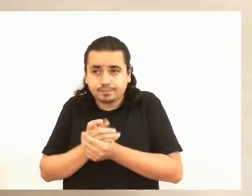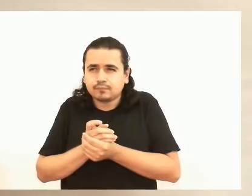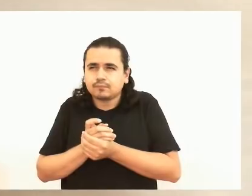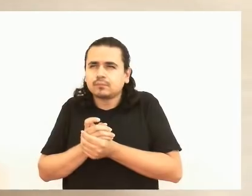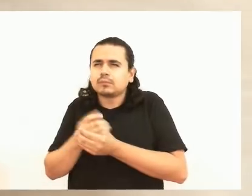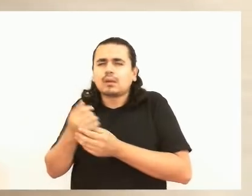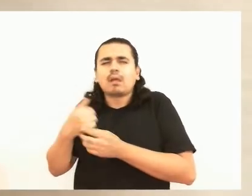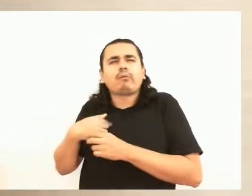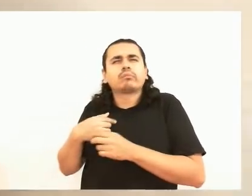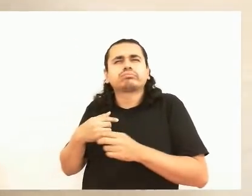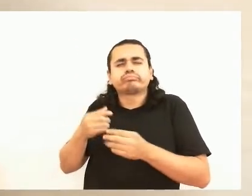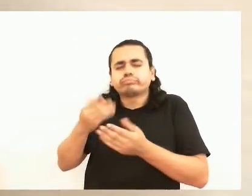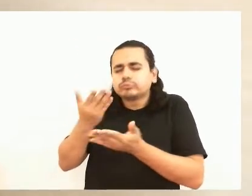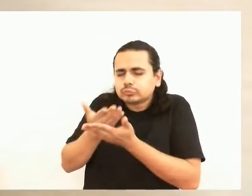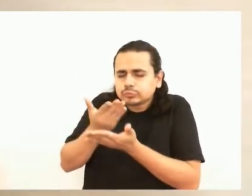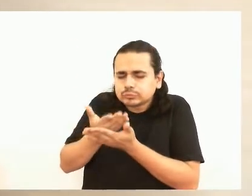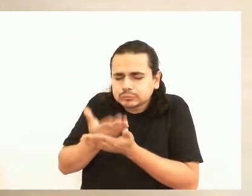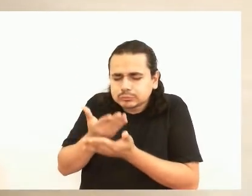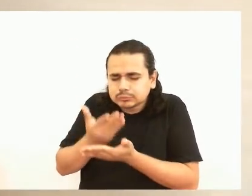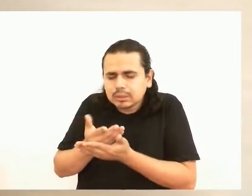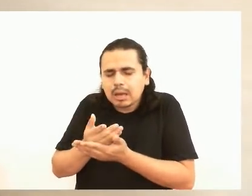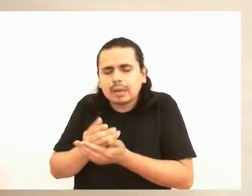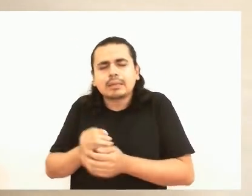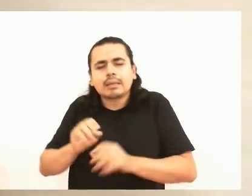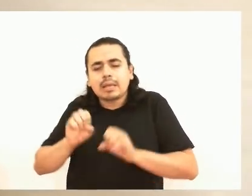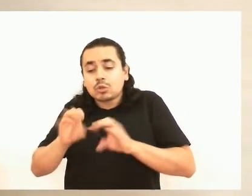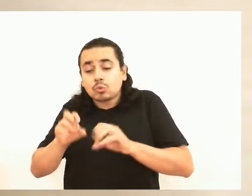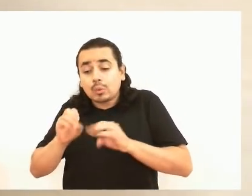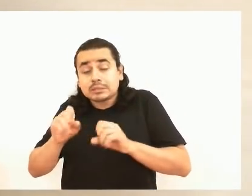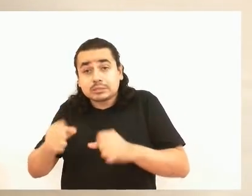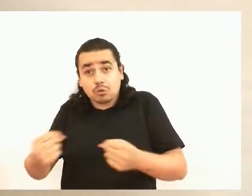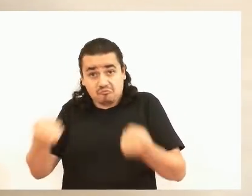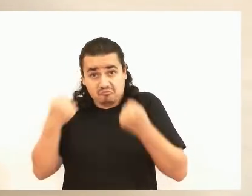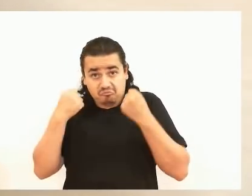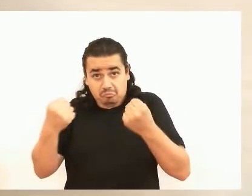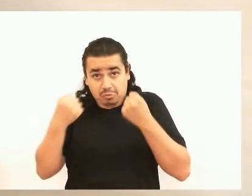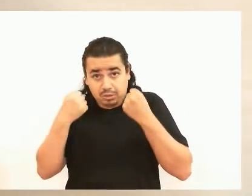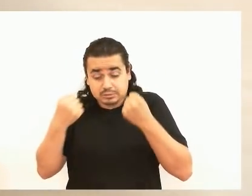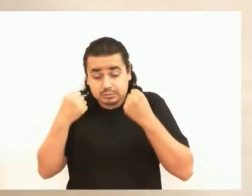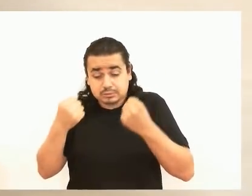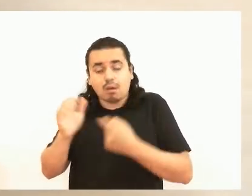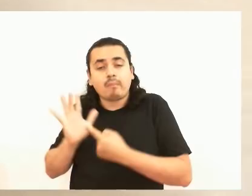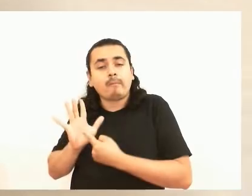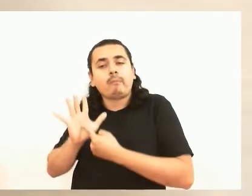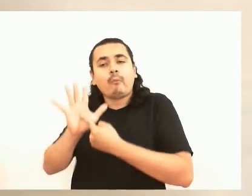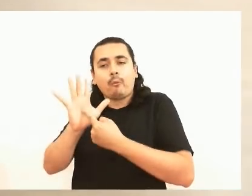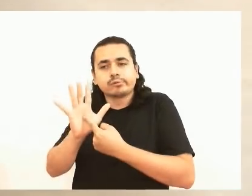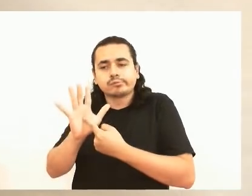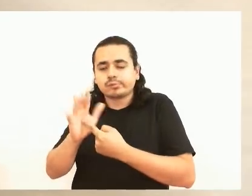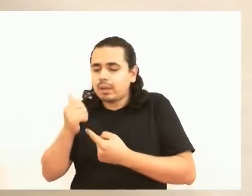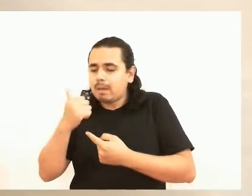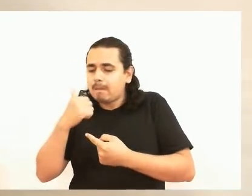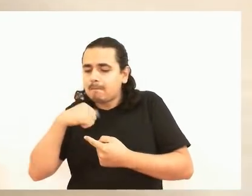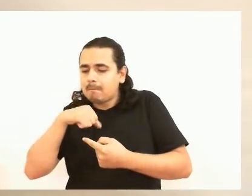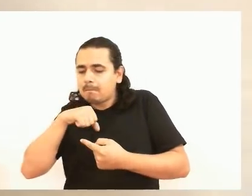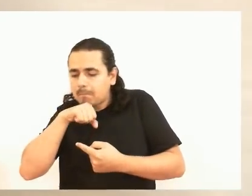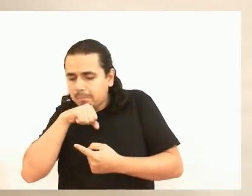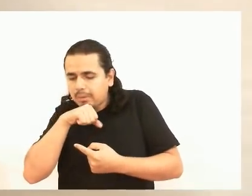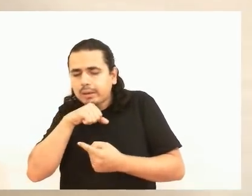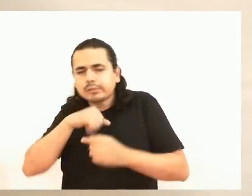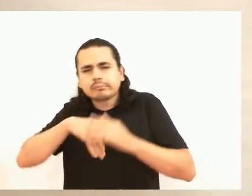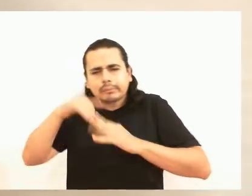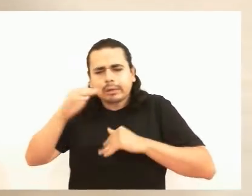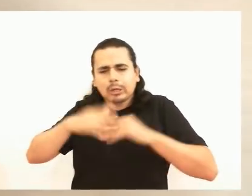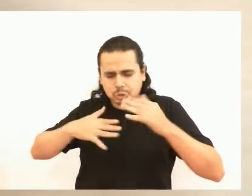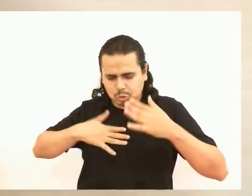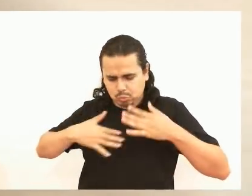tive acesso estudos da educação física que provava o quanto que mães com práticas de